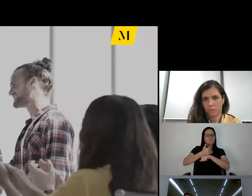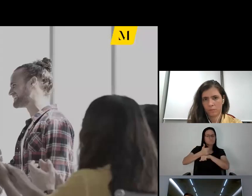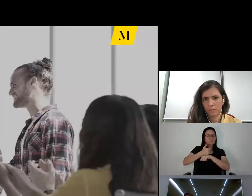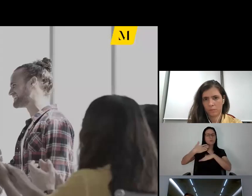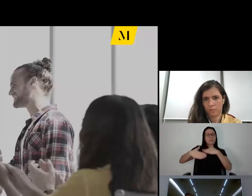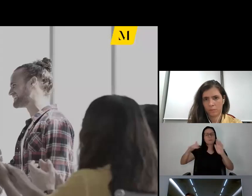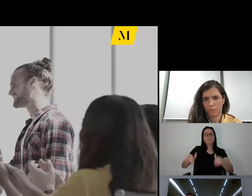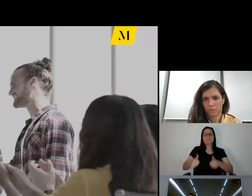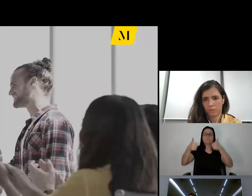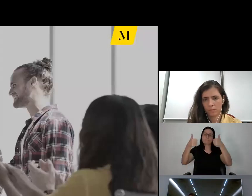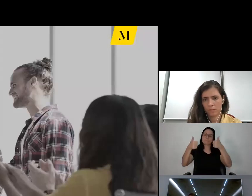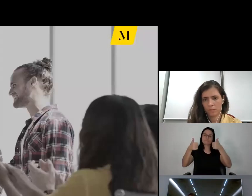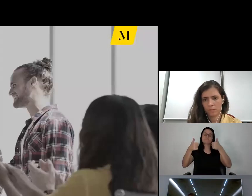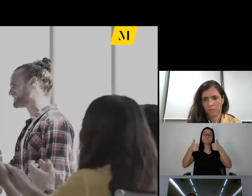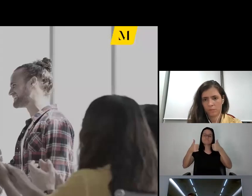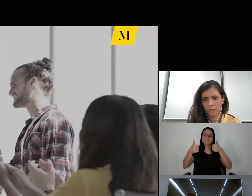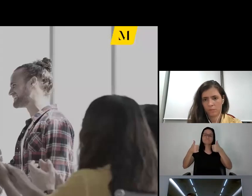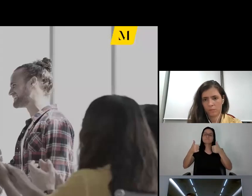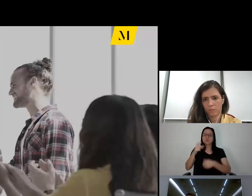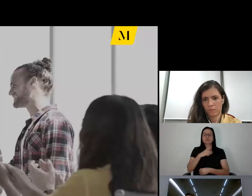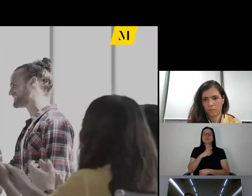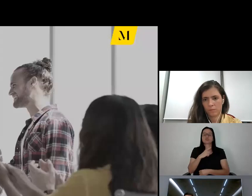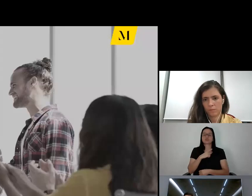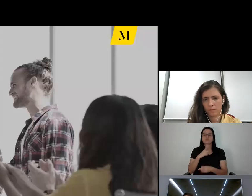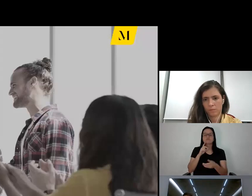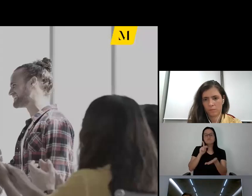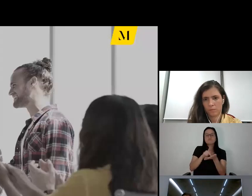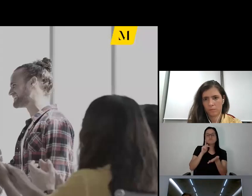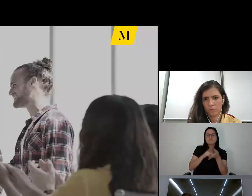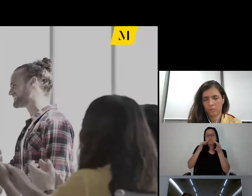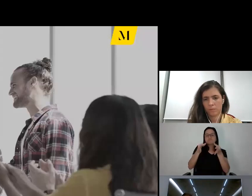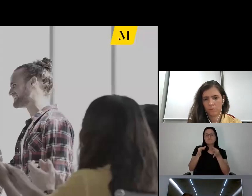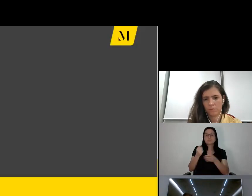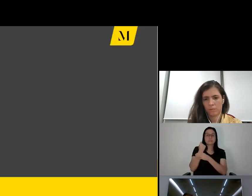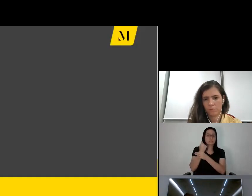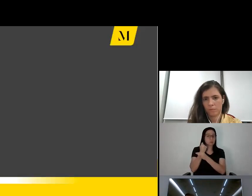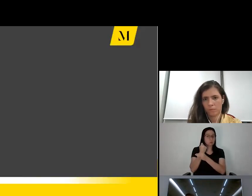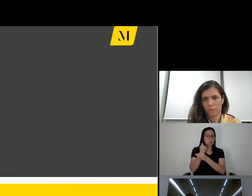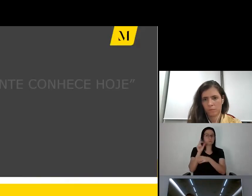melhores soluções, mas com soluções devidamente protegidas e seguras para todos.